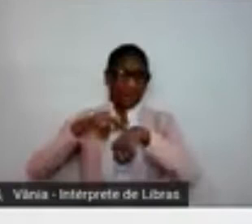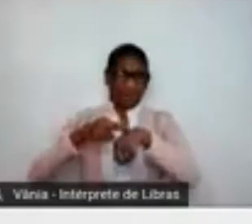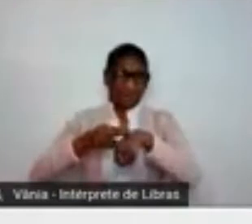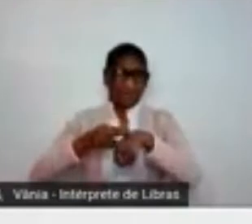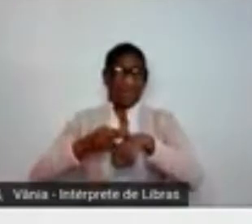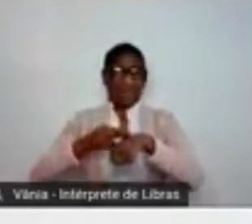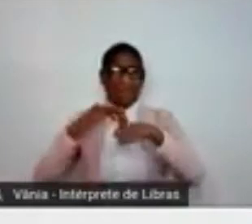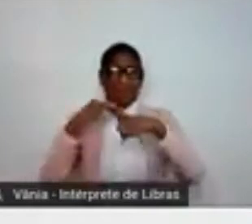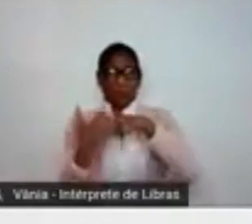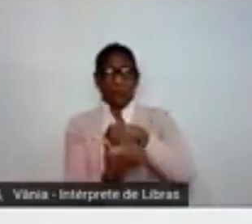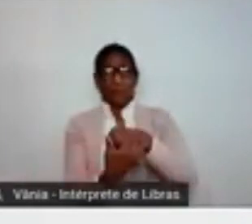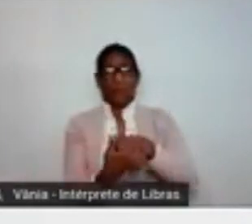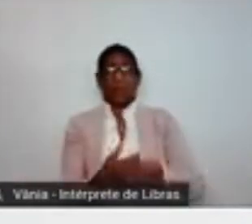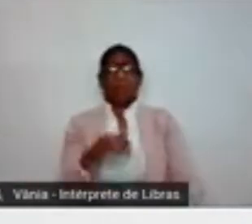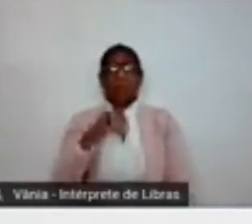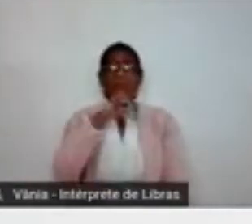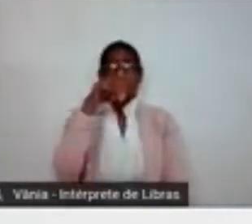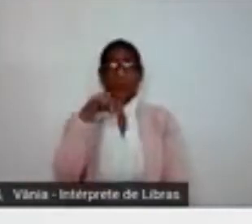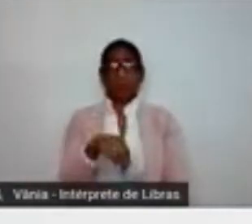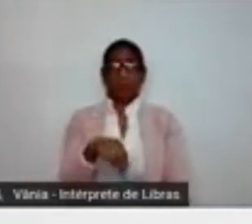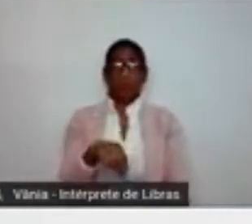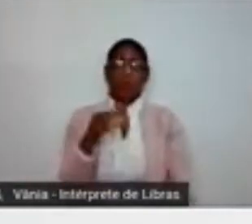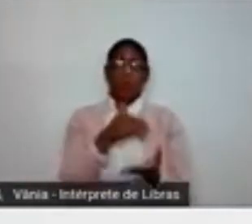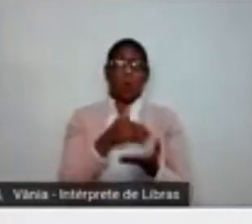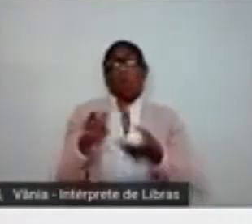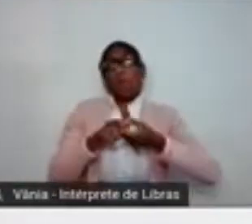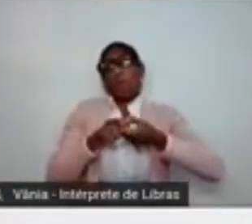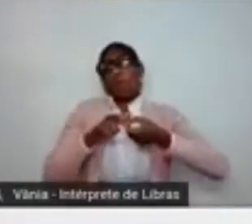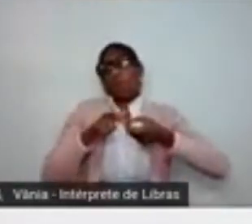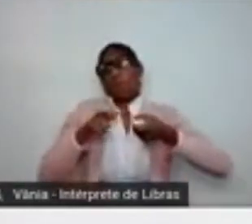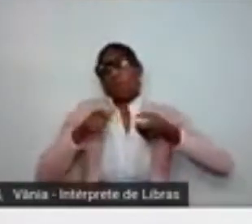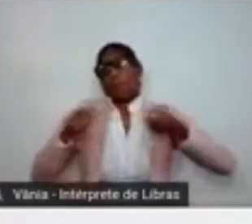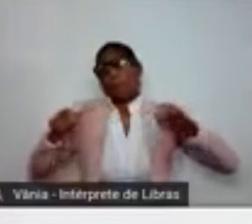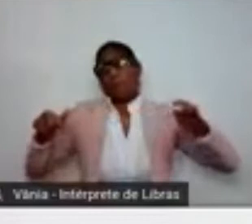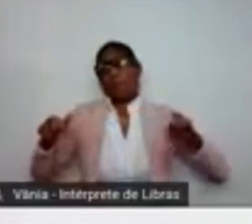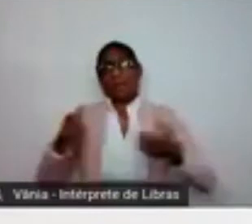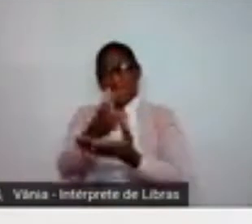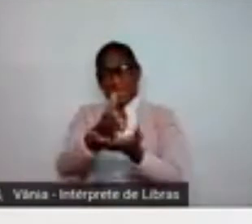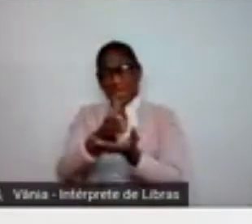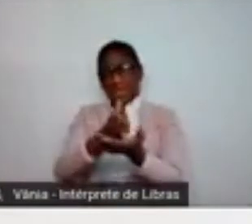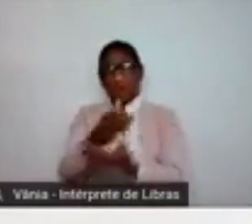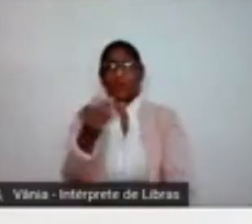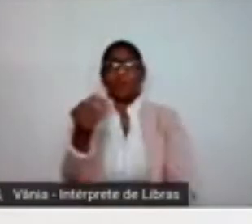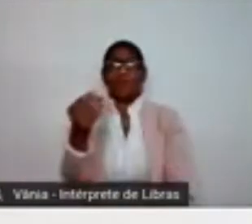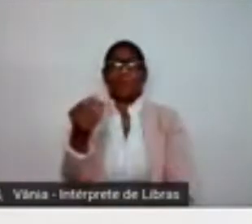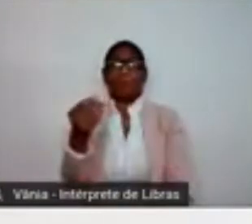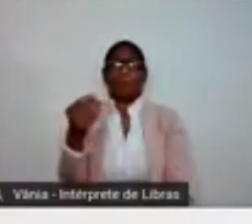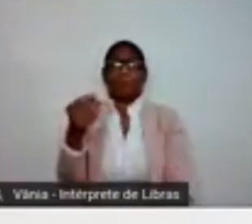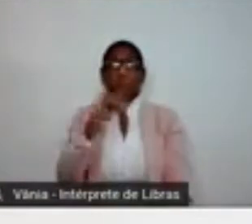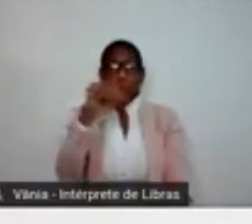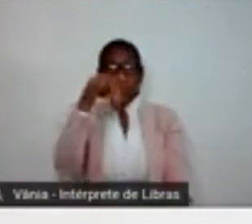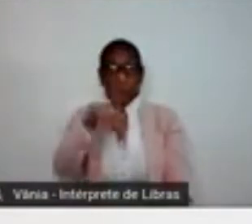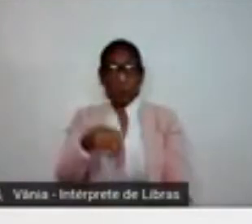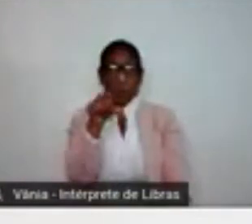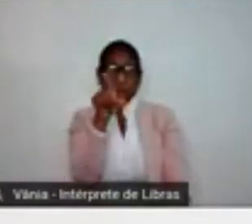Covid. Em junho ali começa a crescer, especialmente na segunda metade de junho, começa uma curva ali